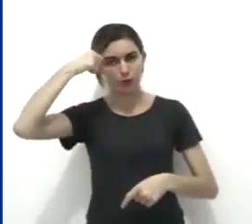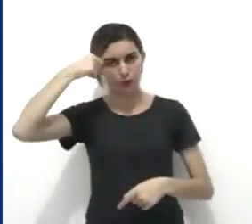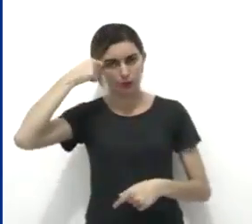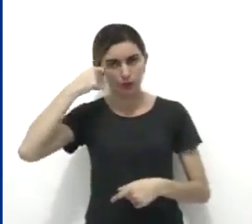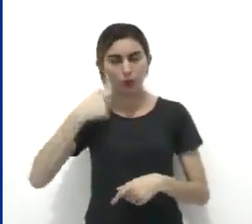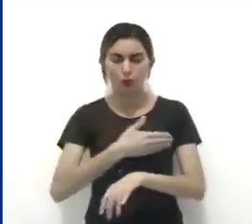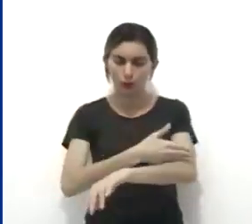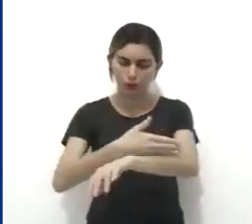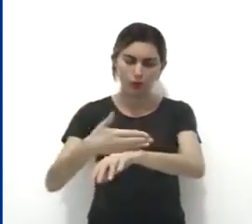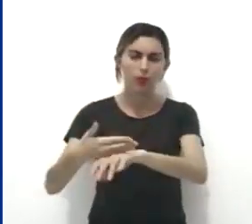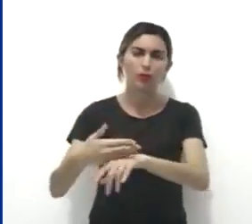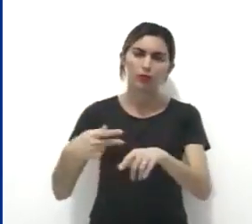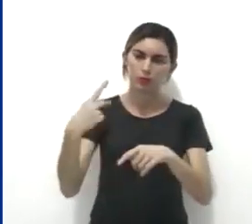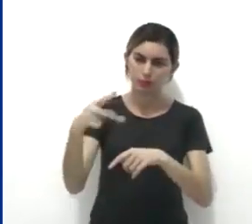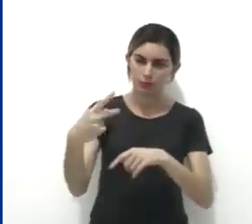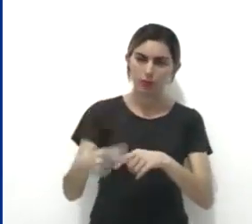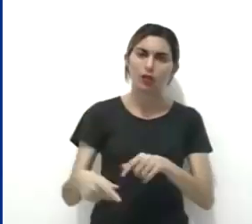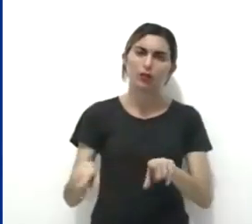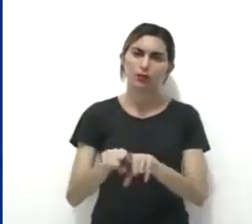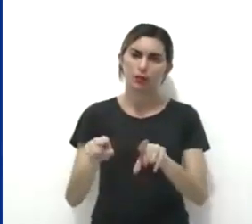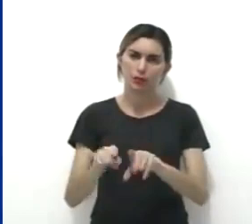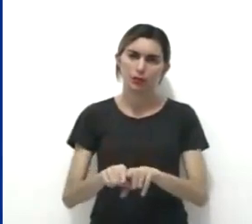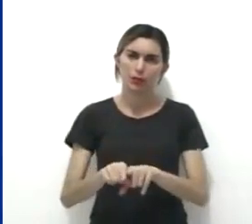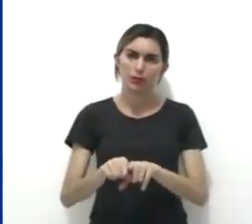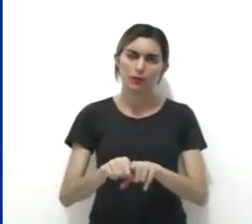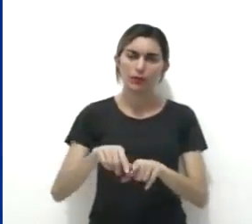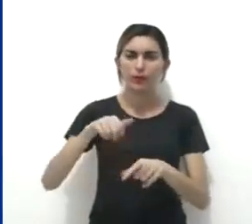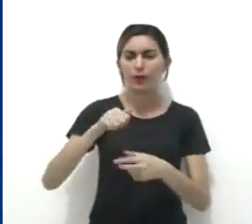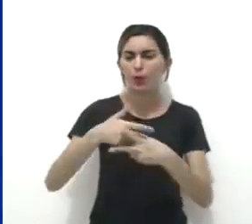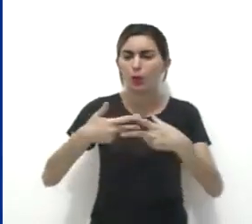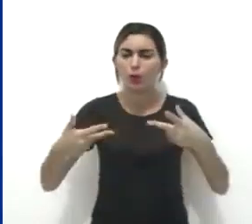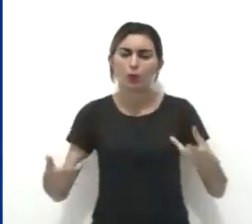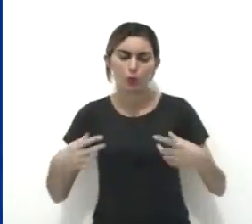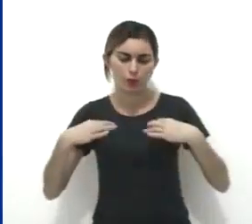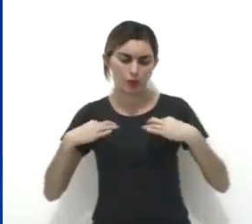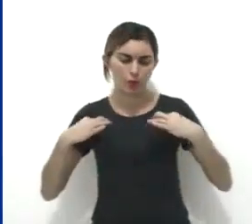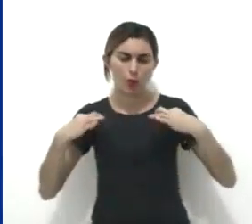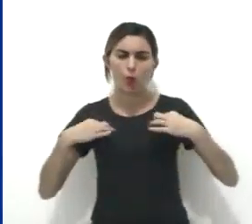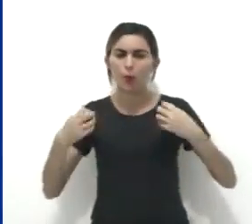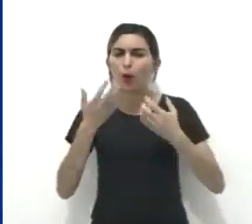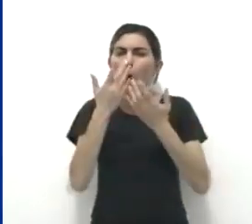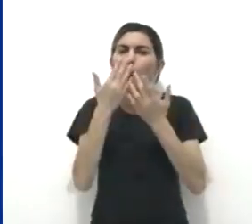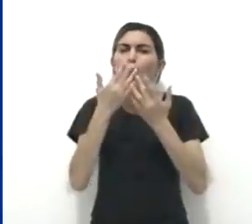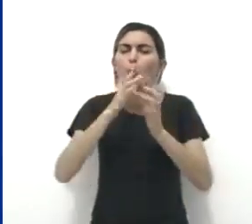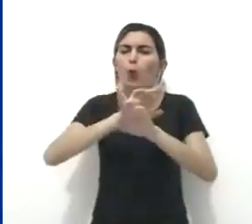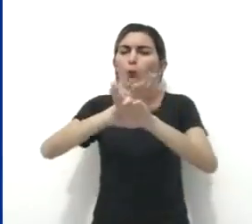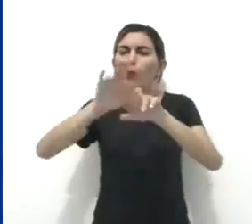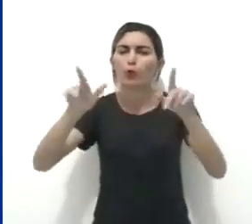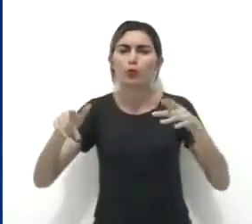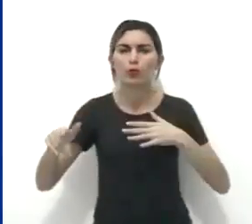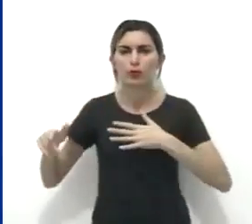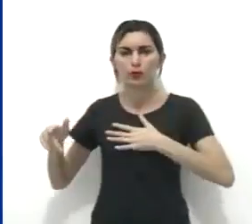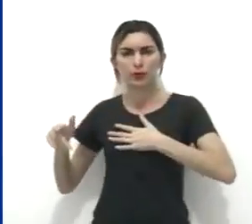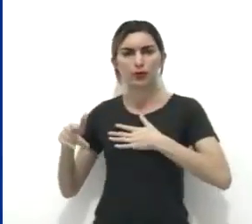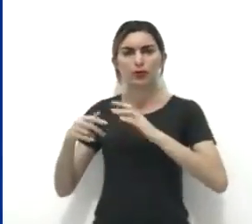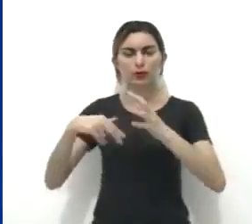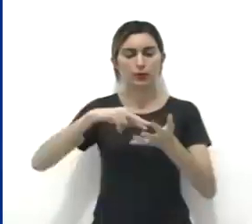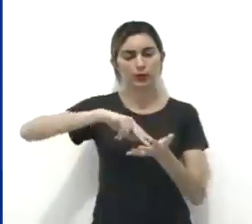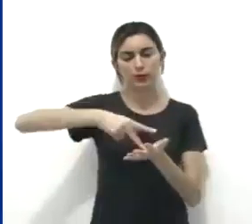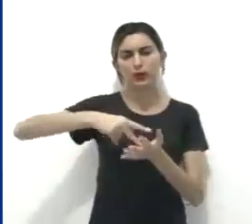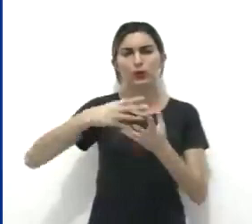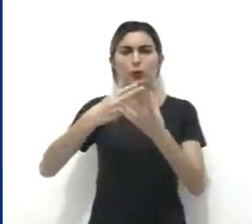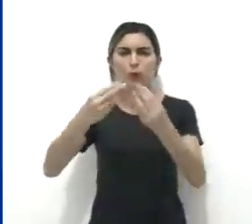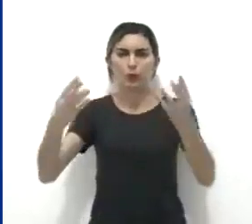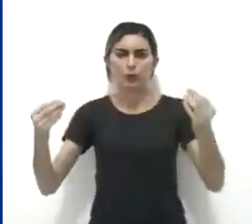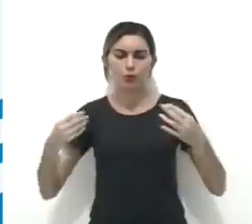negro. O branco, por sua vez, contribui com apetrechos e roupas coloridas no desenrolar das danças. Ou